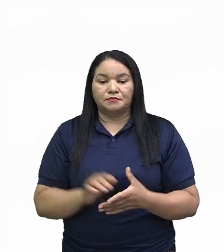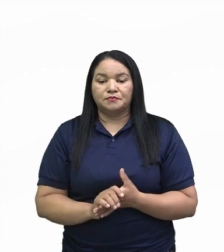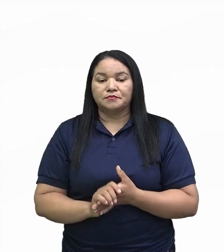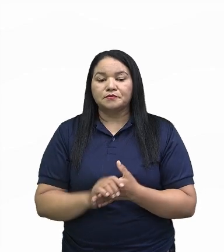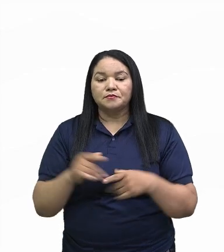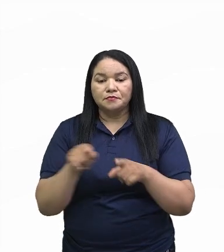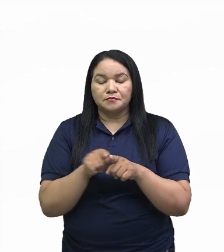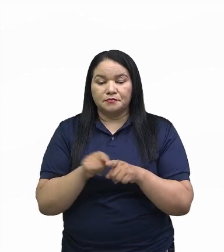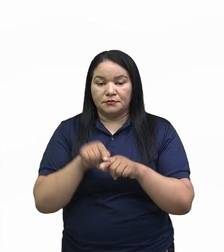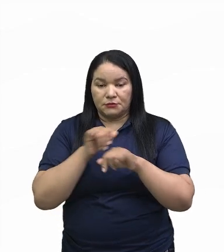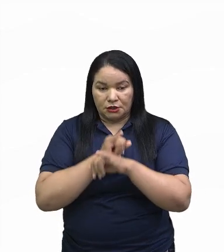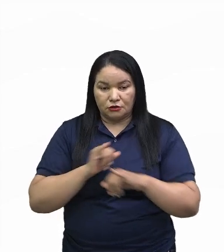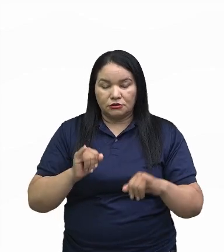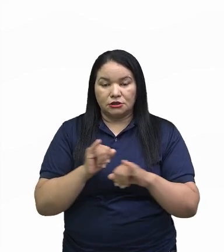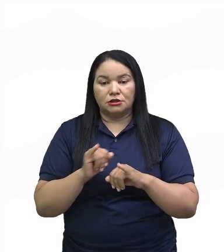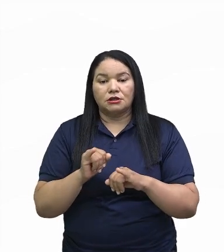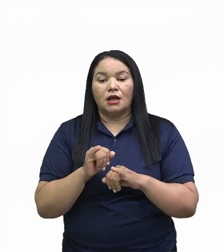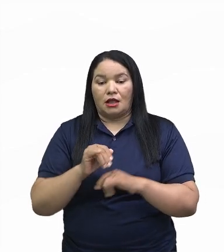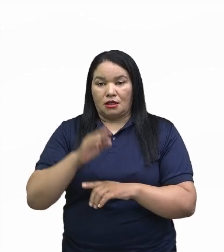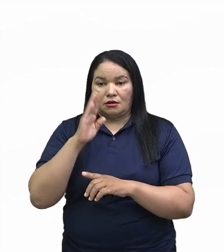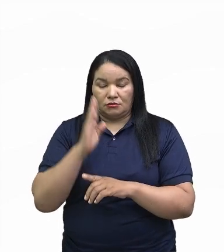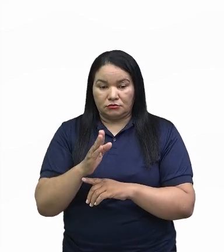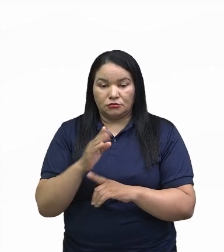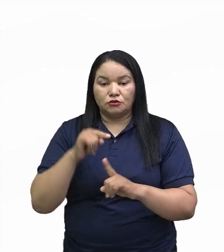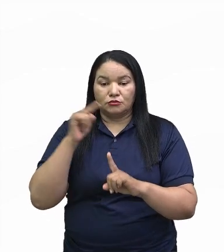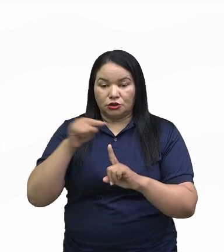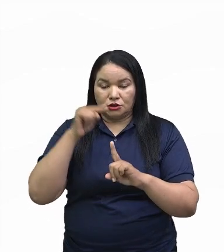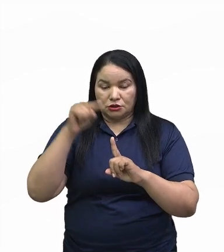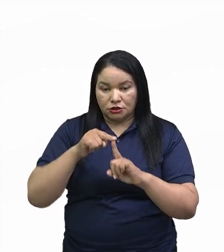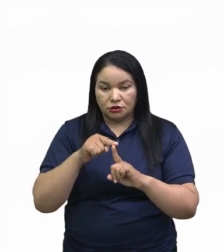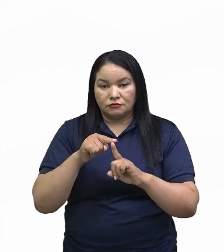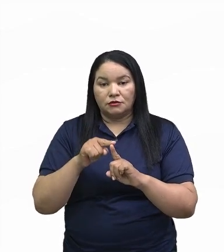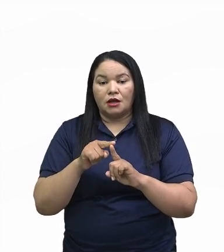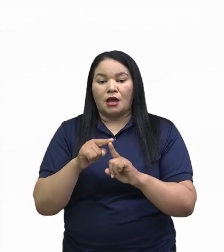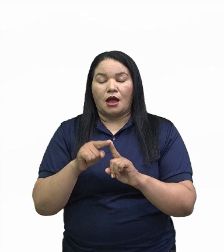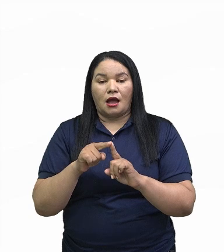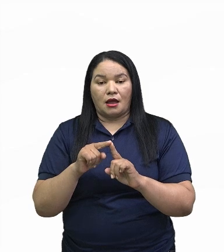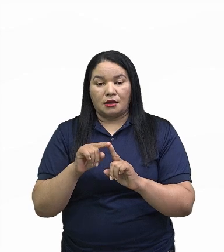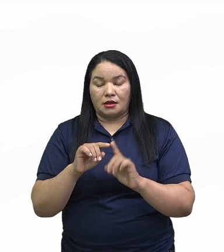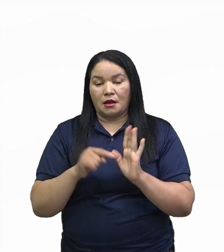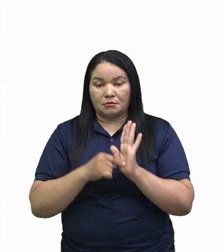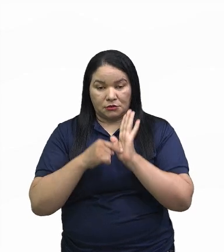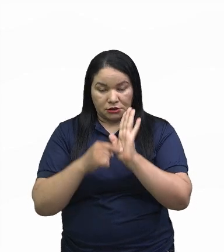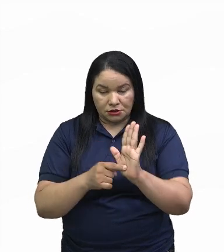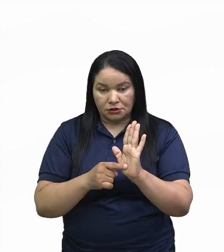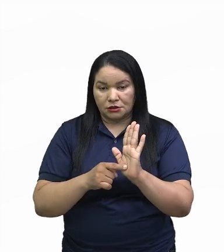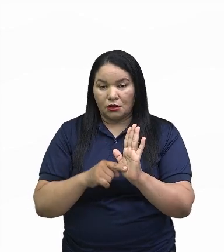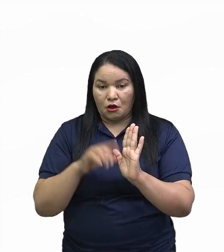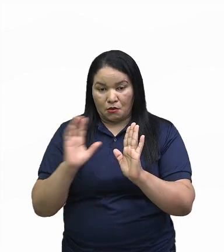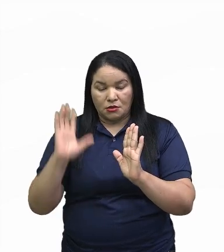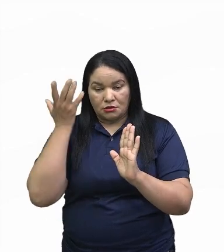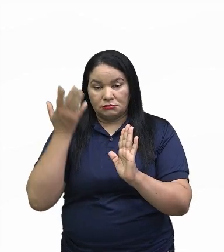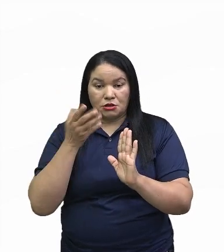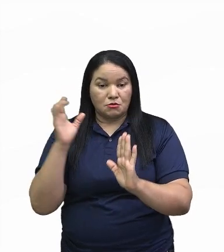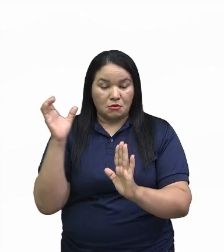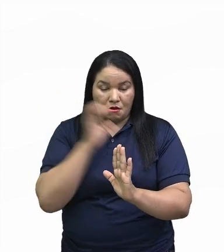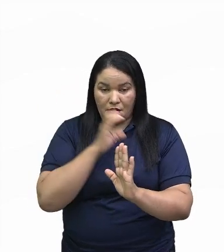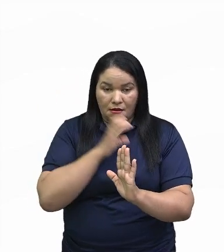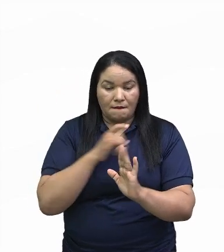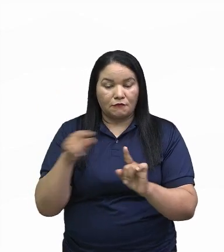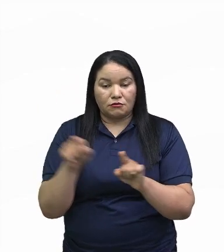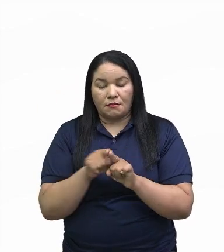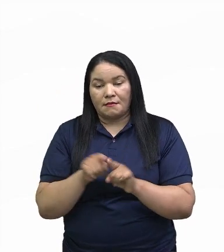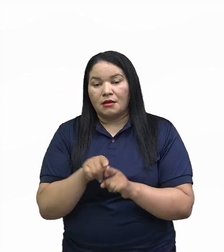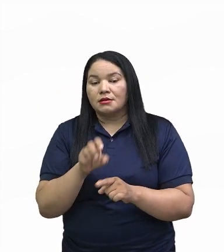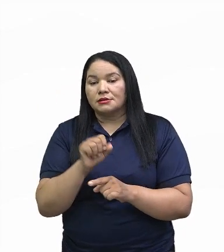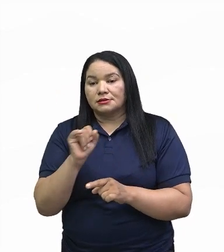visa ser objetiva, apresentar o fato de maneira rápida. Observem que